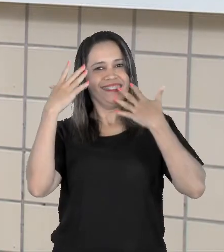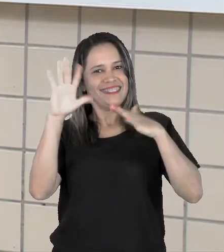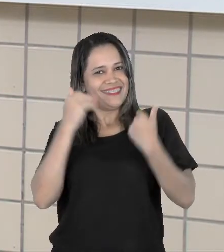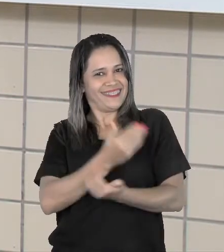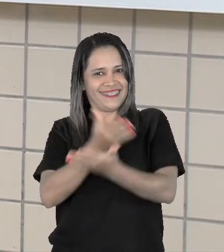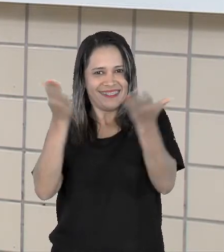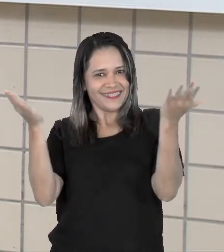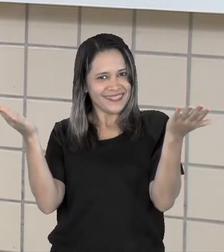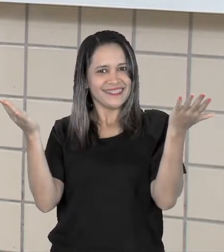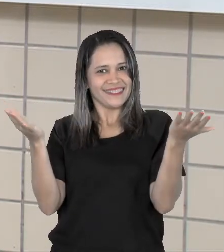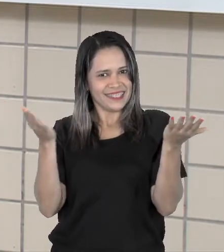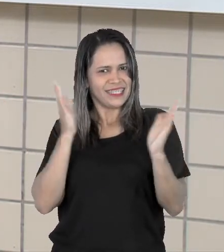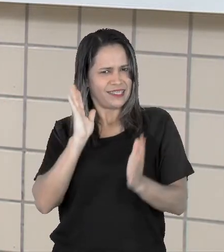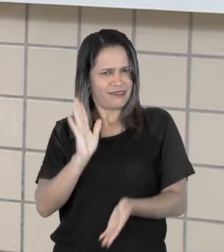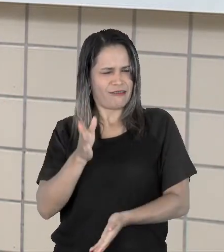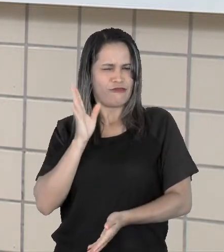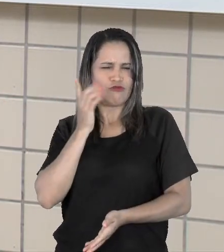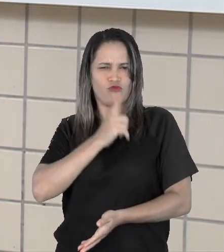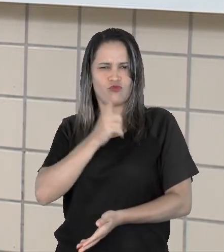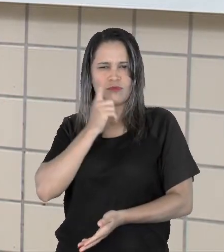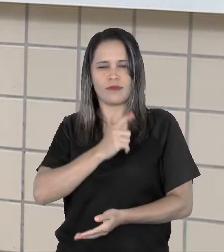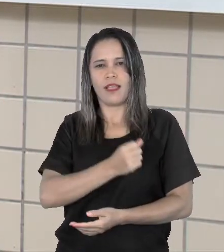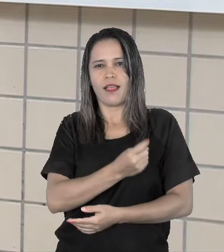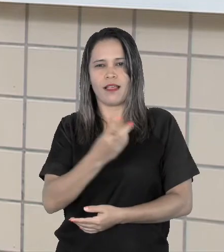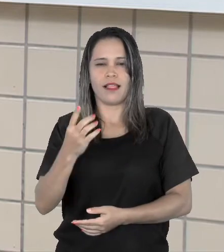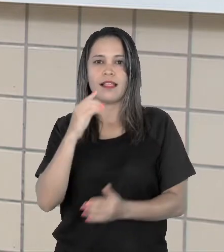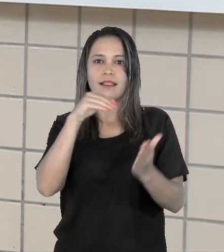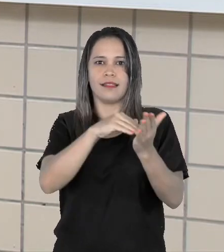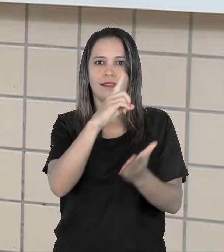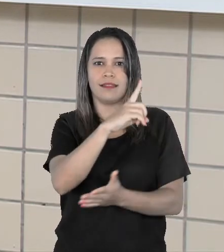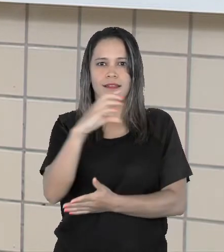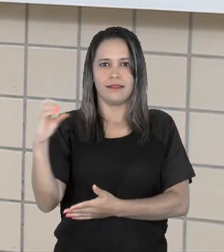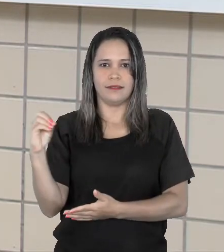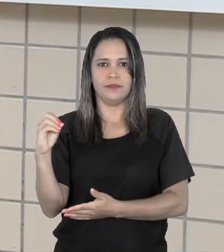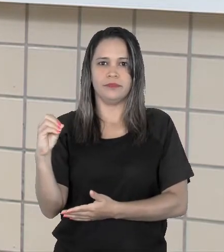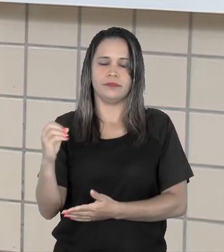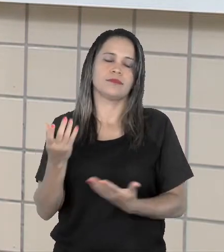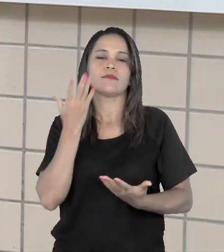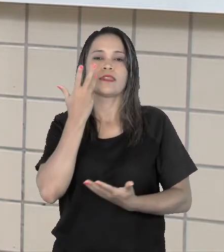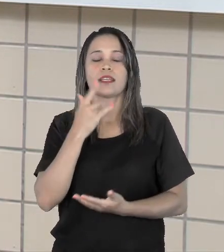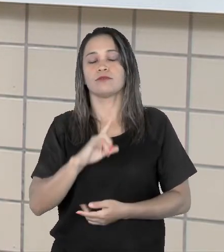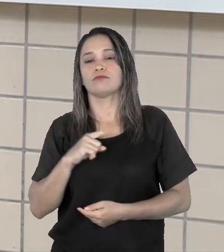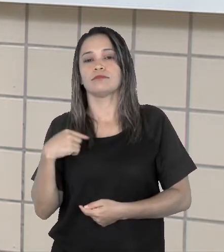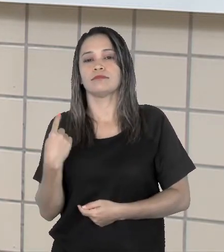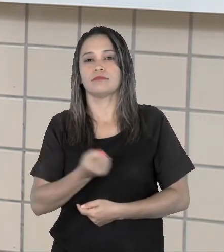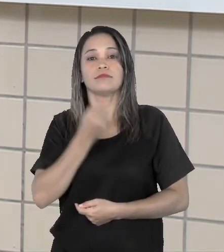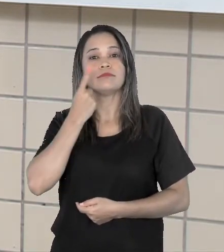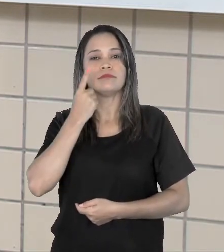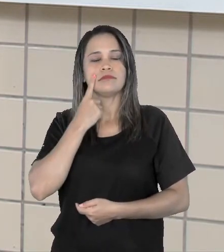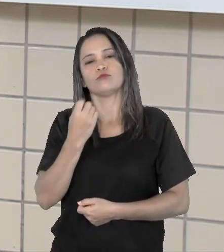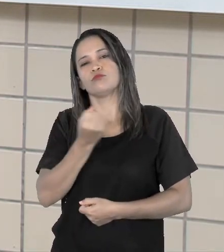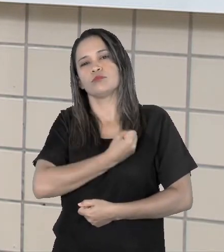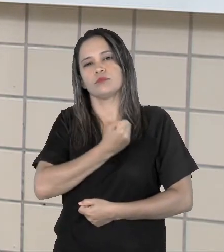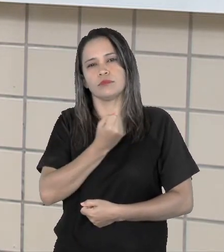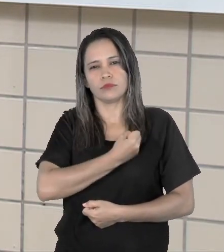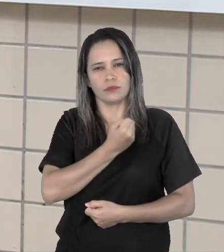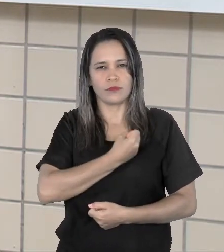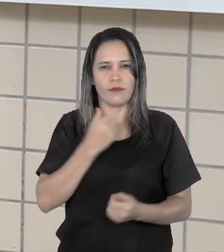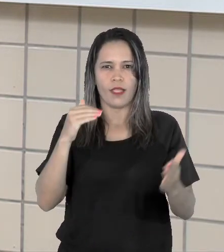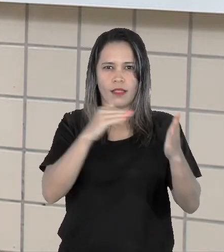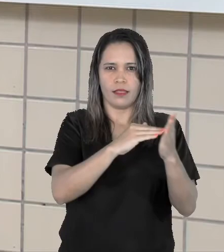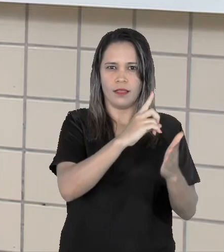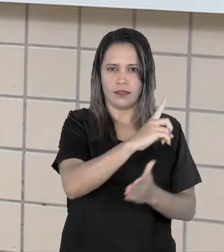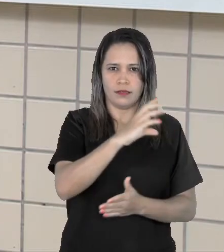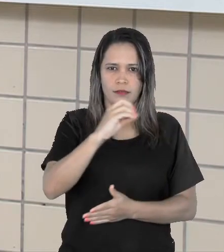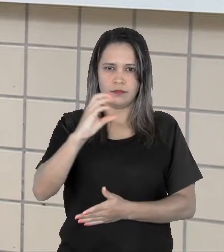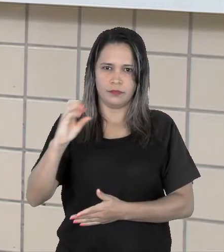para vocês que já conseguem contar até 100. Criança, então a gente vai ver hoje sobre os números até 100.